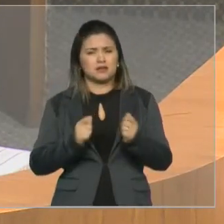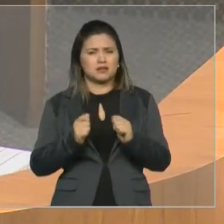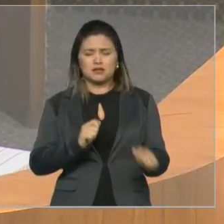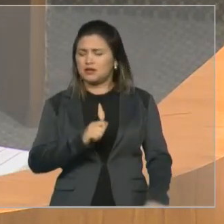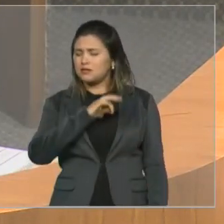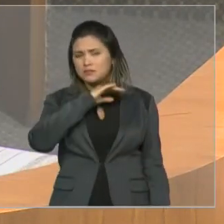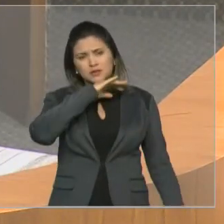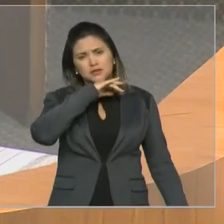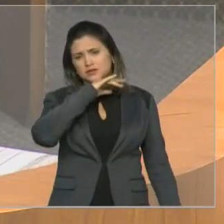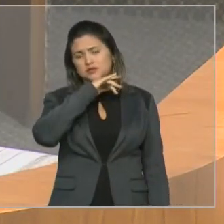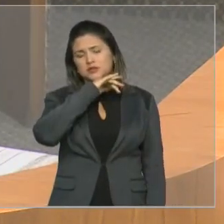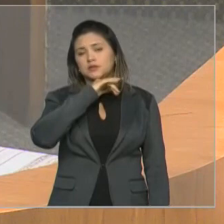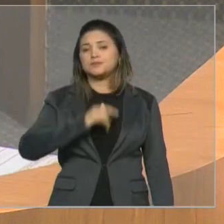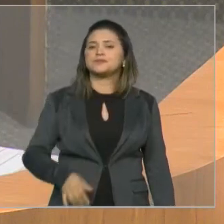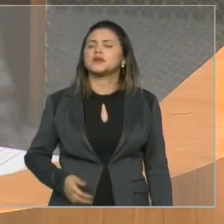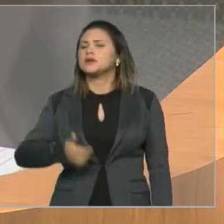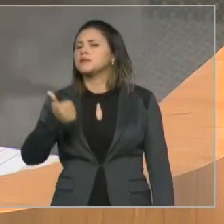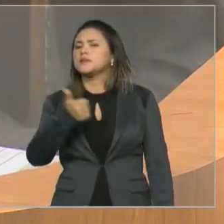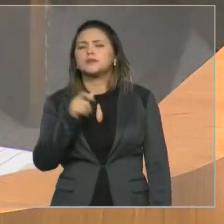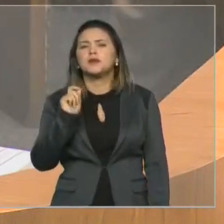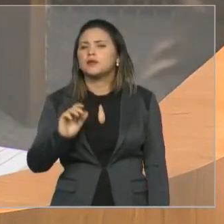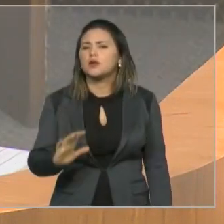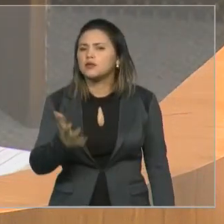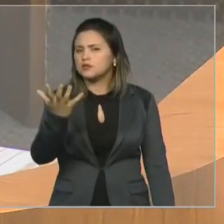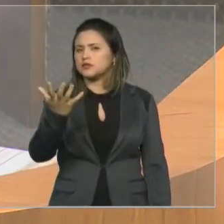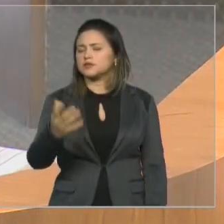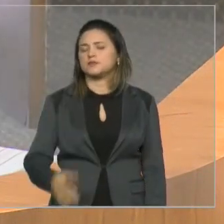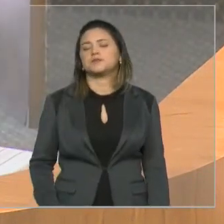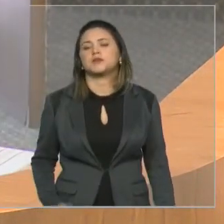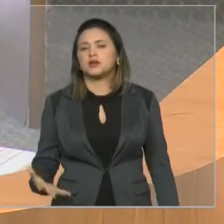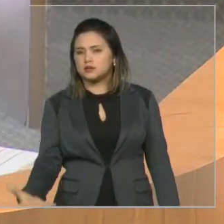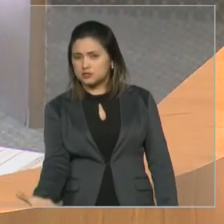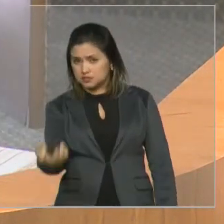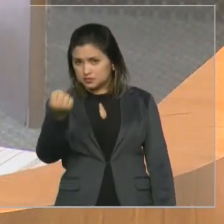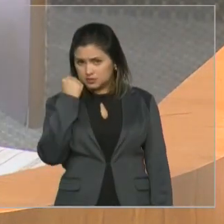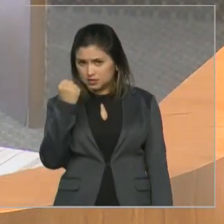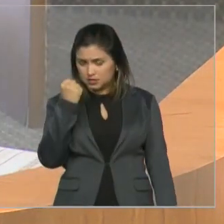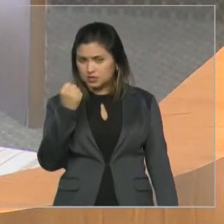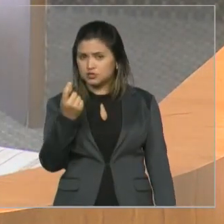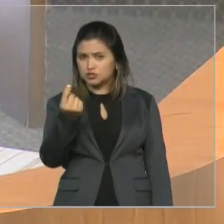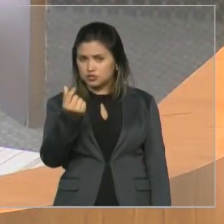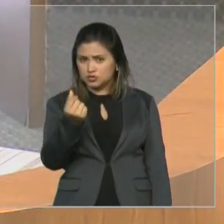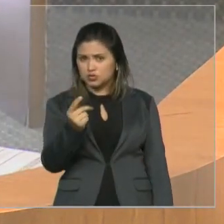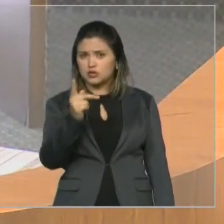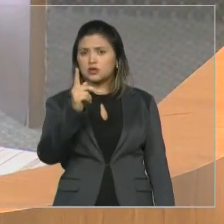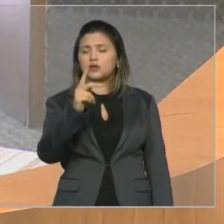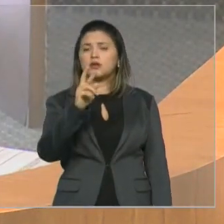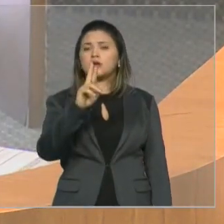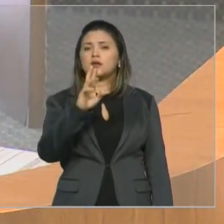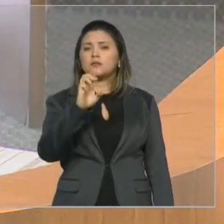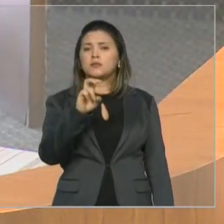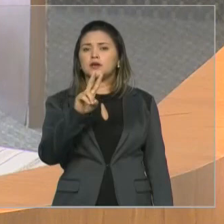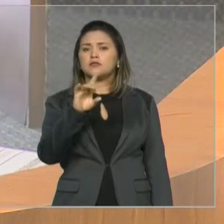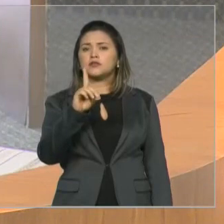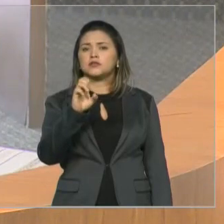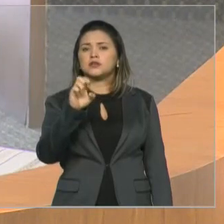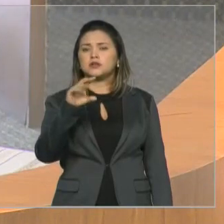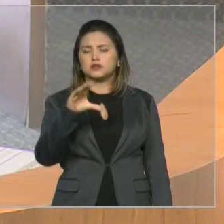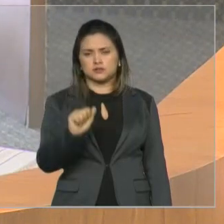retirada de dinheiro do Instituto de Previdência. Retirada de dinheiro dos